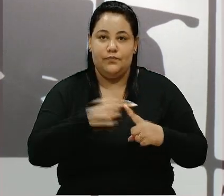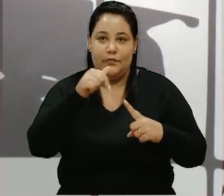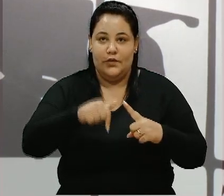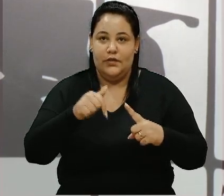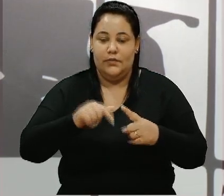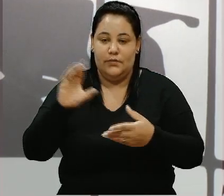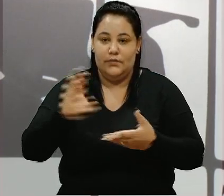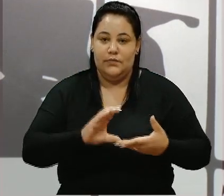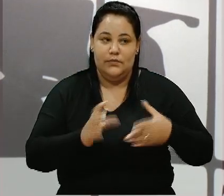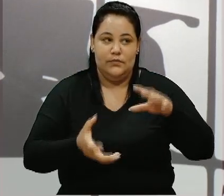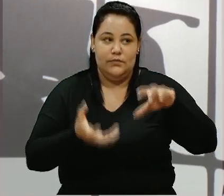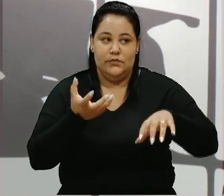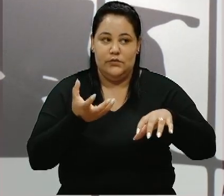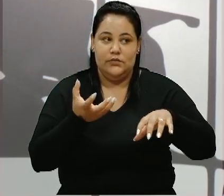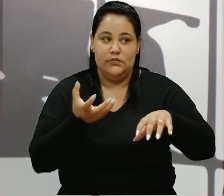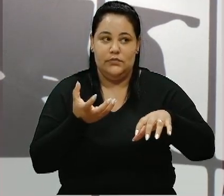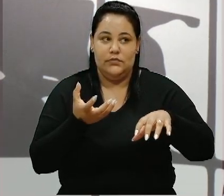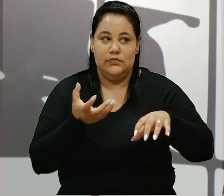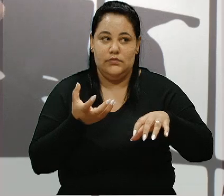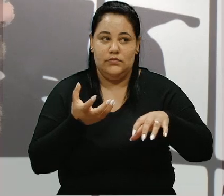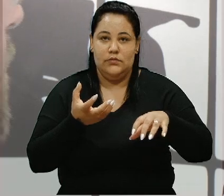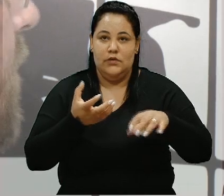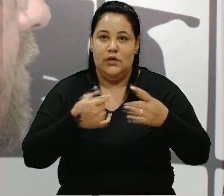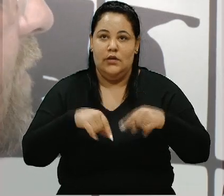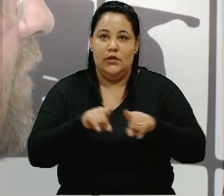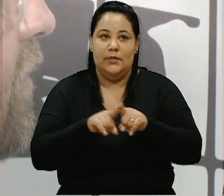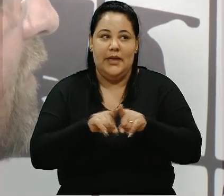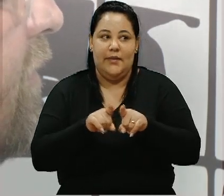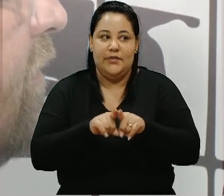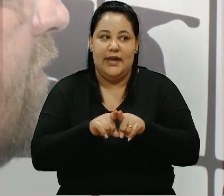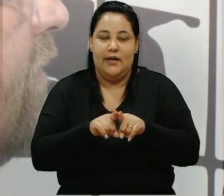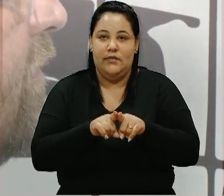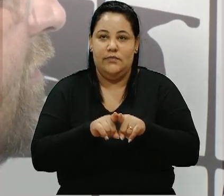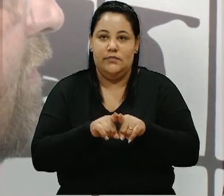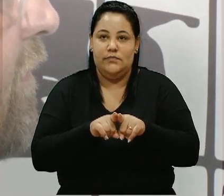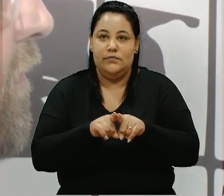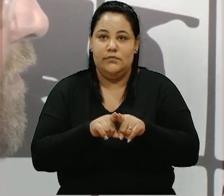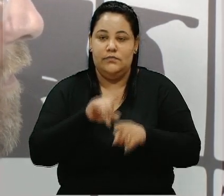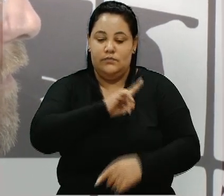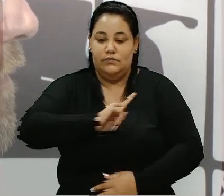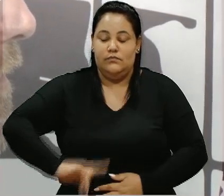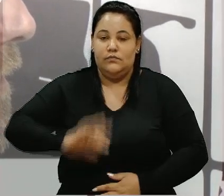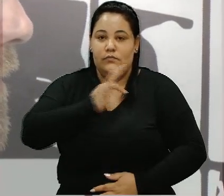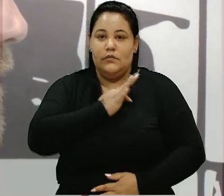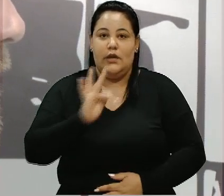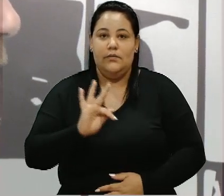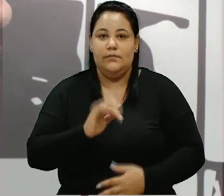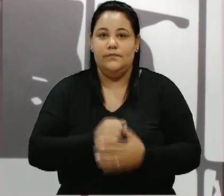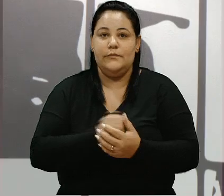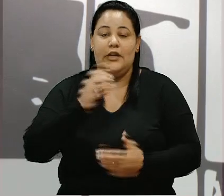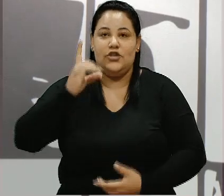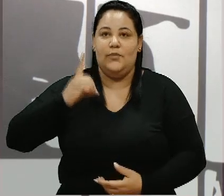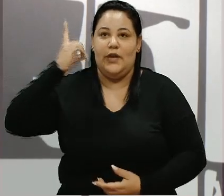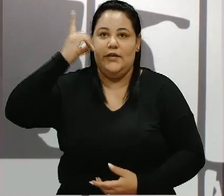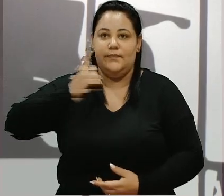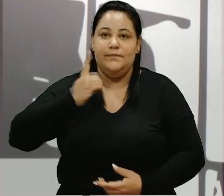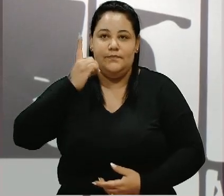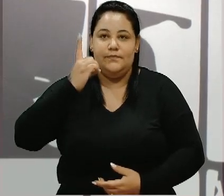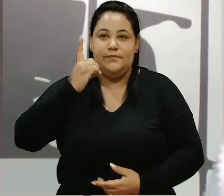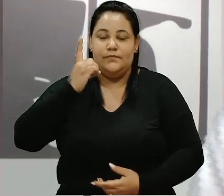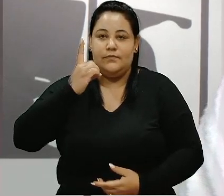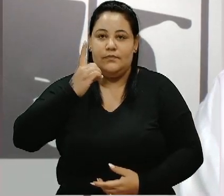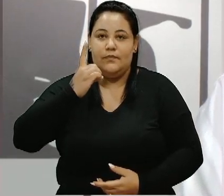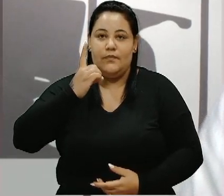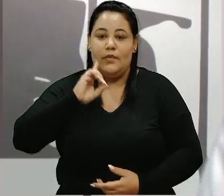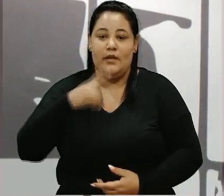emenda parlamentares, políticas públicas do governo federal, e a deputada Denise tem intermediado